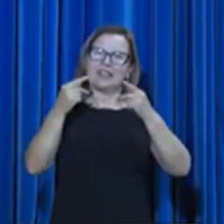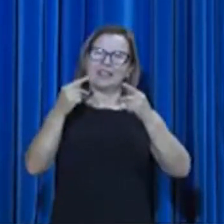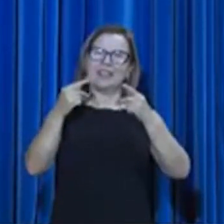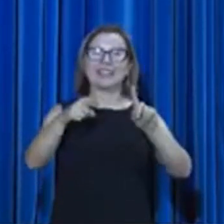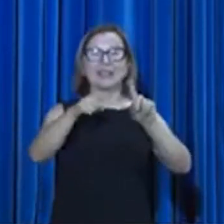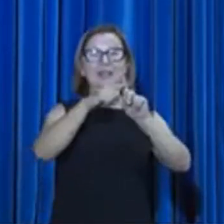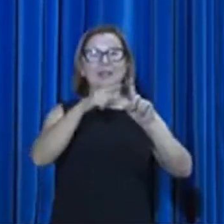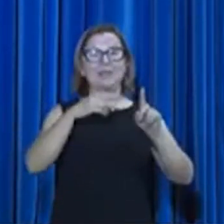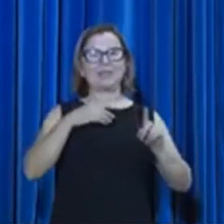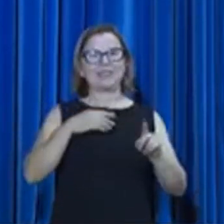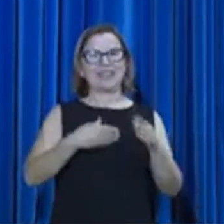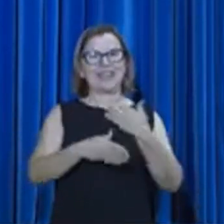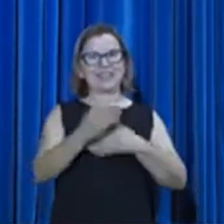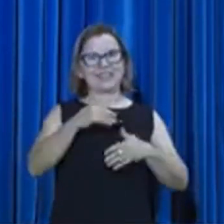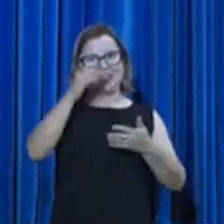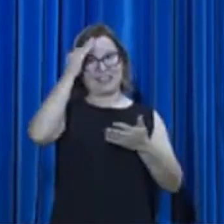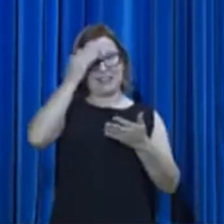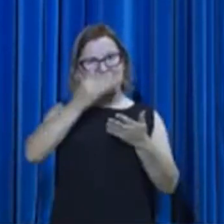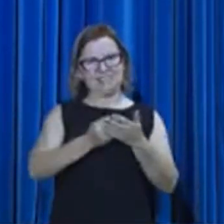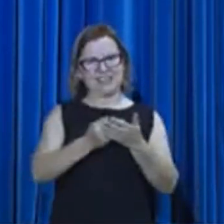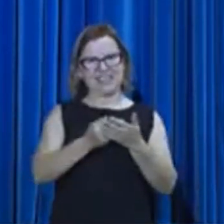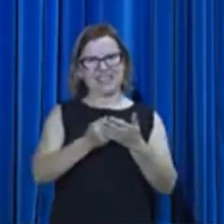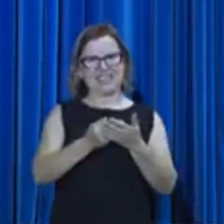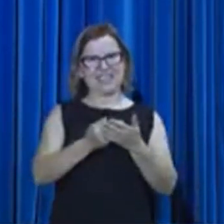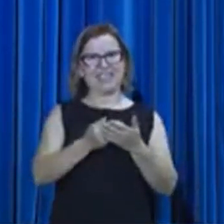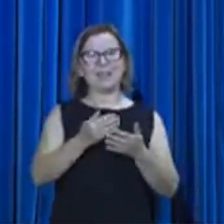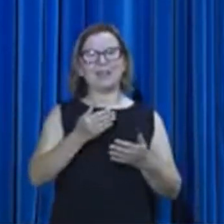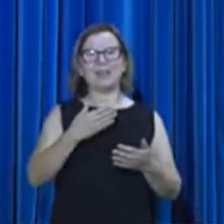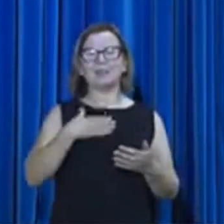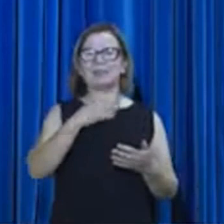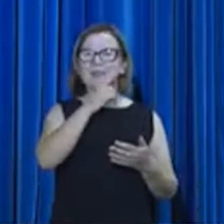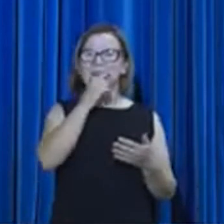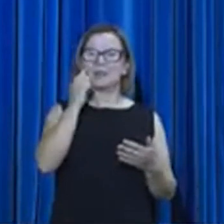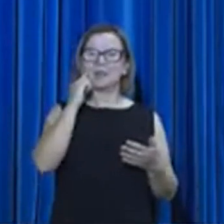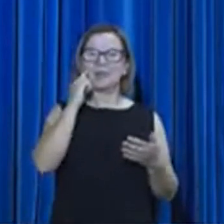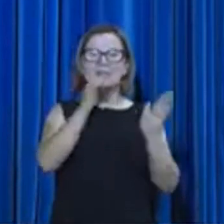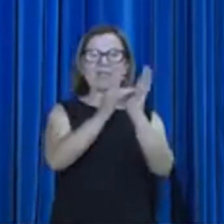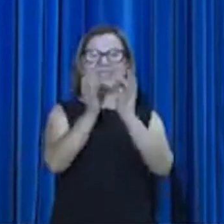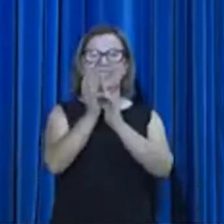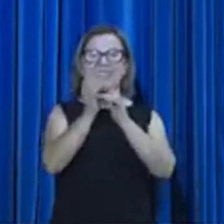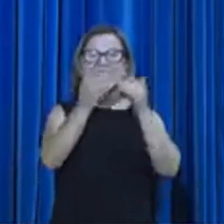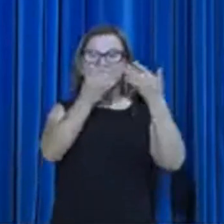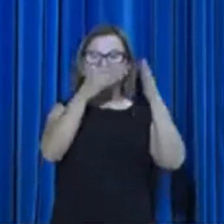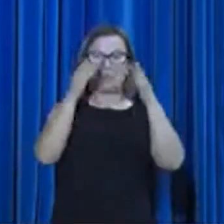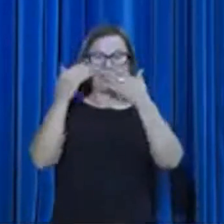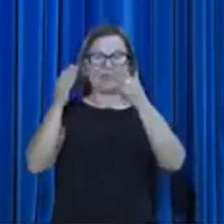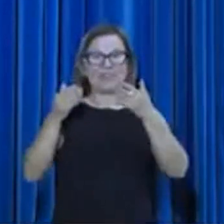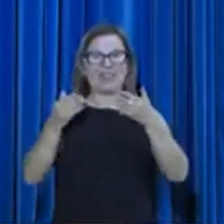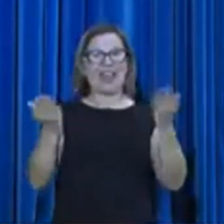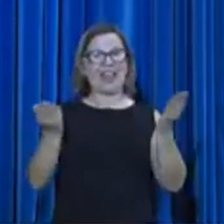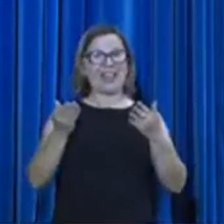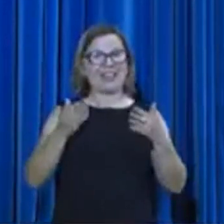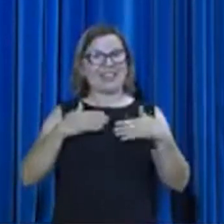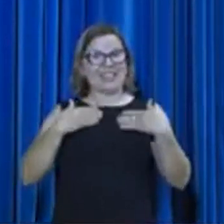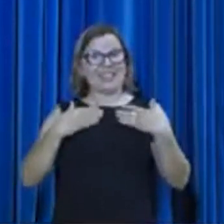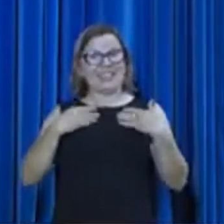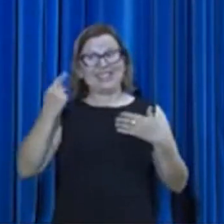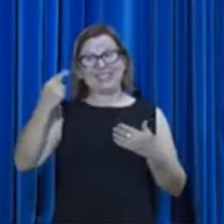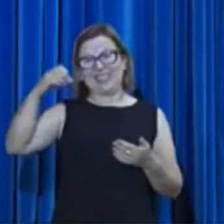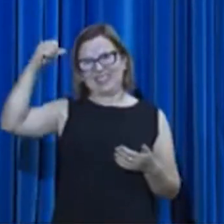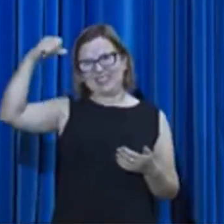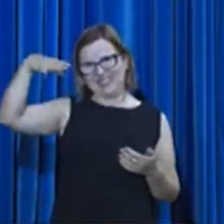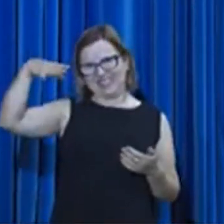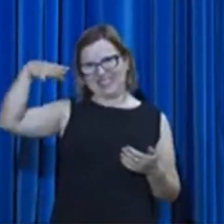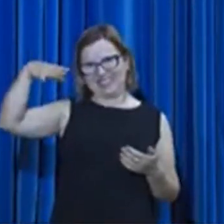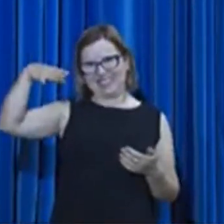que meus olhos ele abriu, e eu agora me alegro em sua luz. Nos alegrarmos